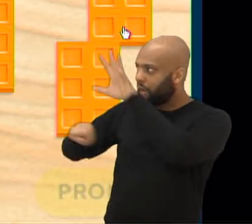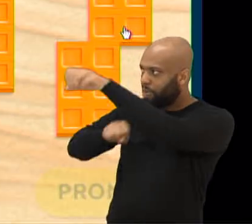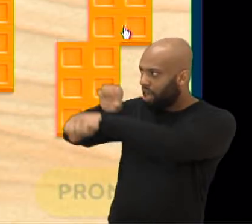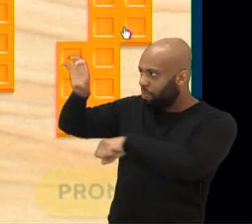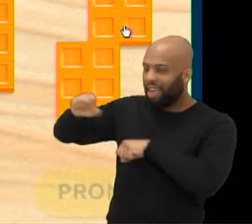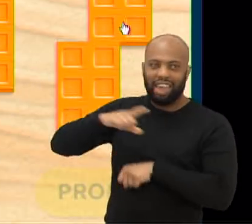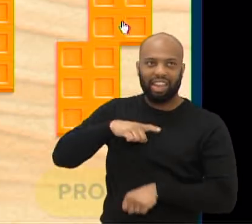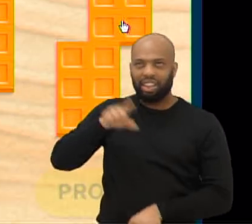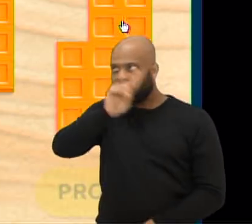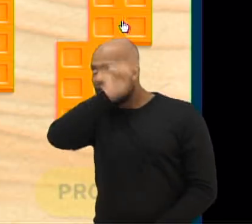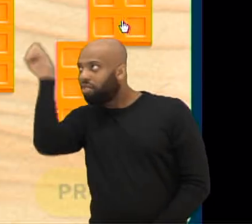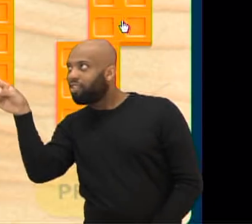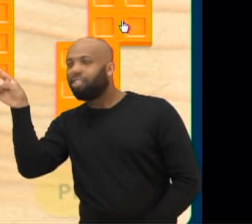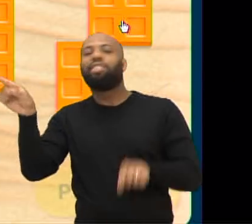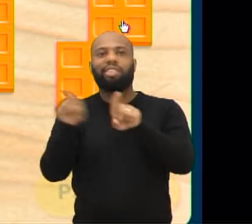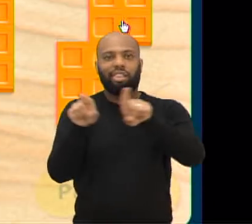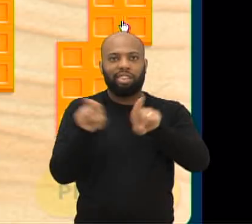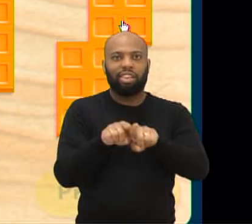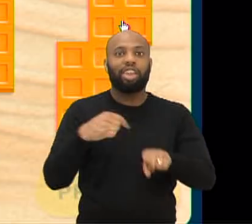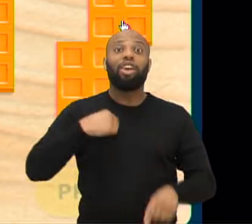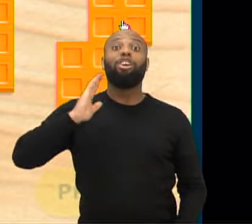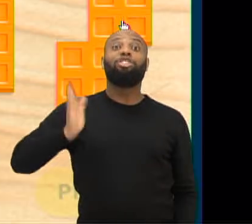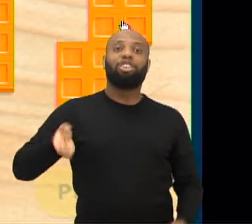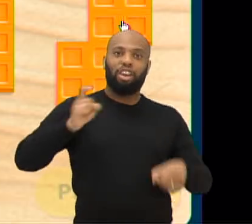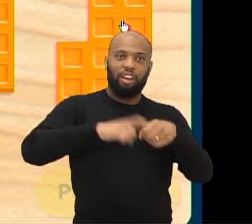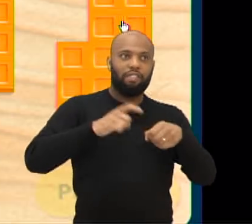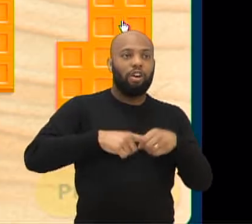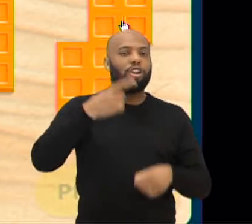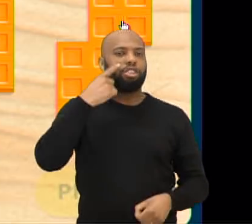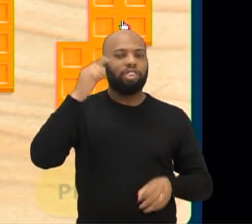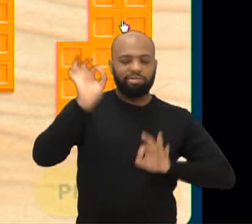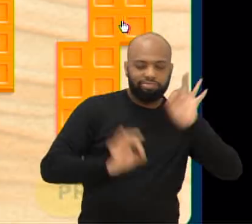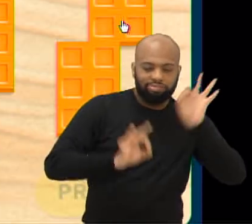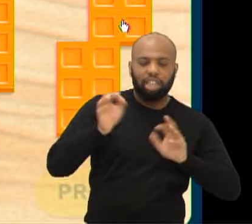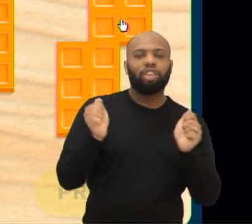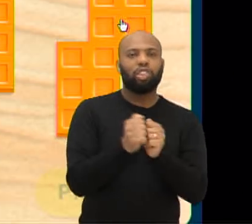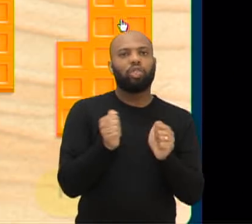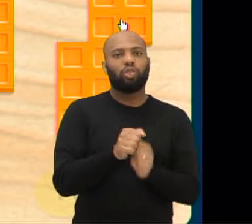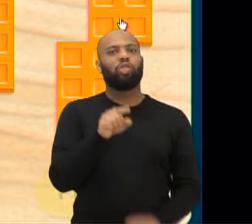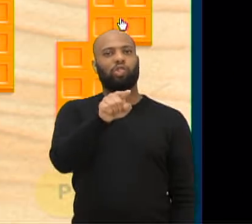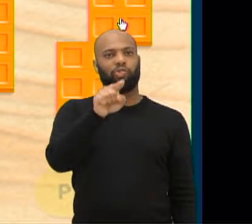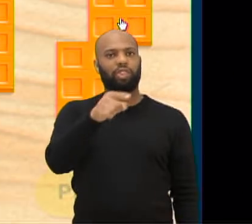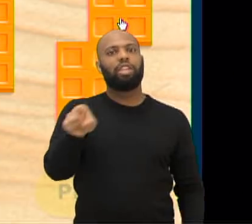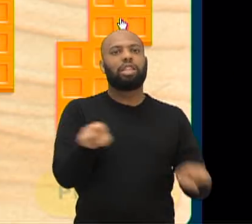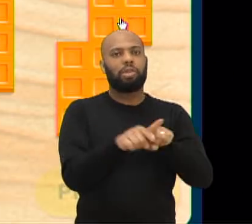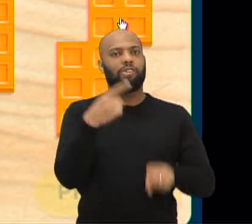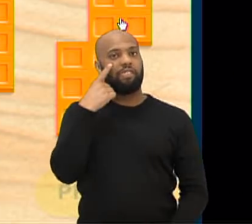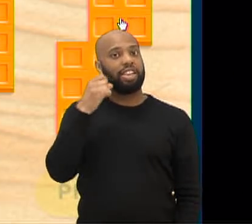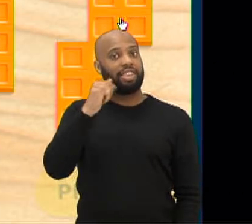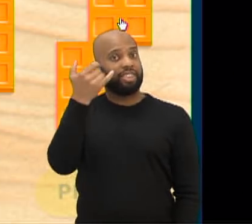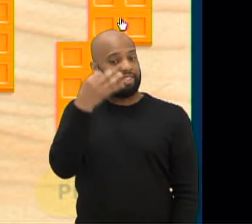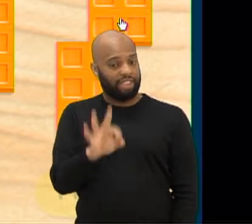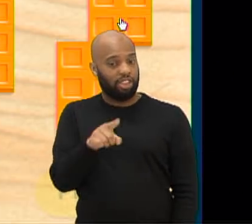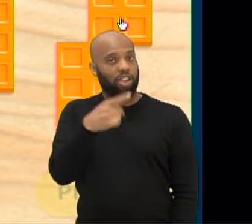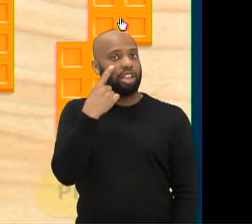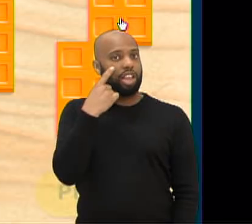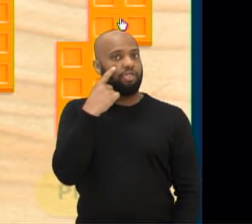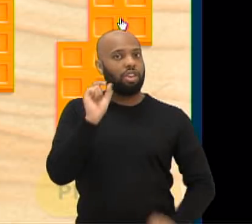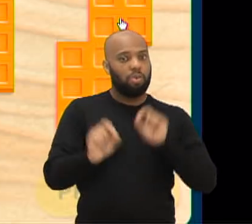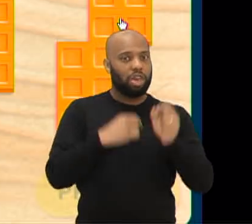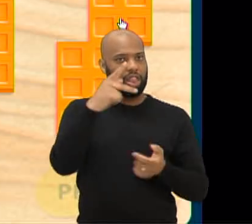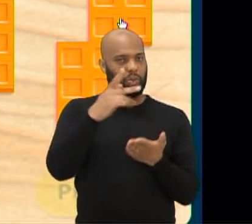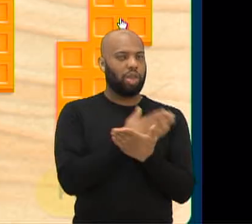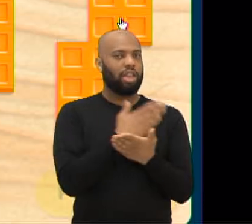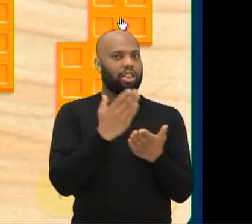disponíveis na tela. A gente já vai retornar fazendo a montagem dessa figura aí para ver se deu certo e você confere com a que está no